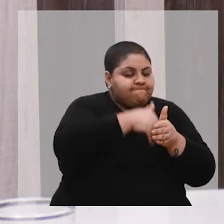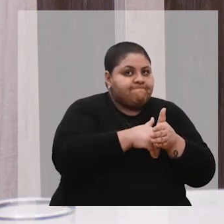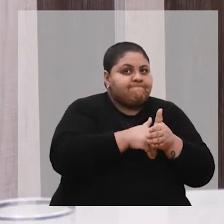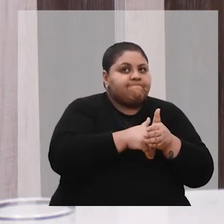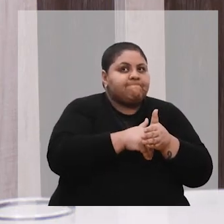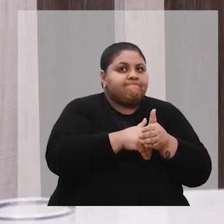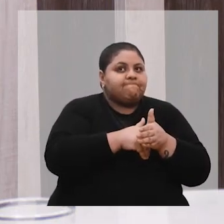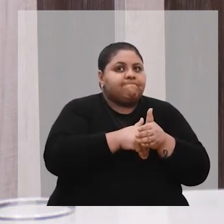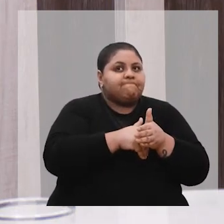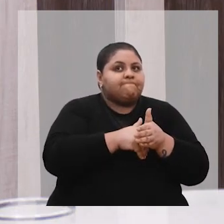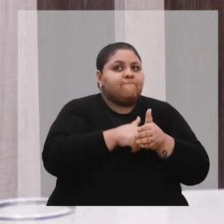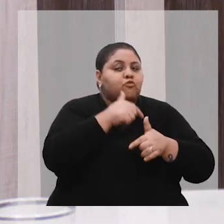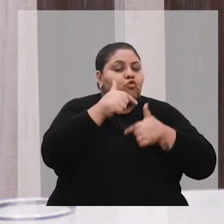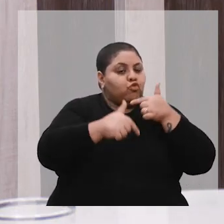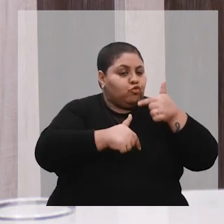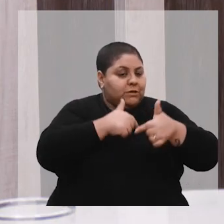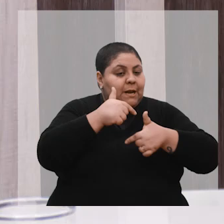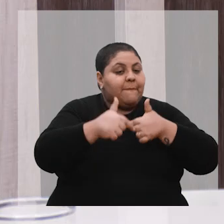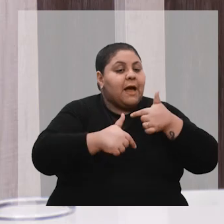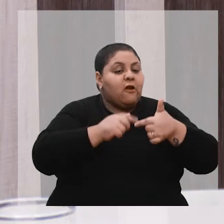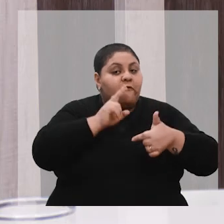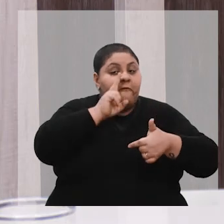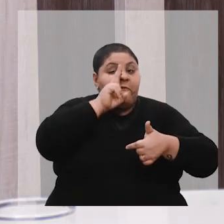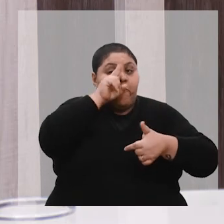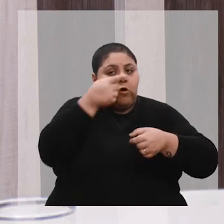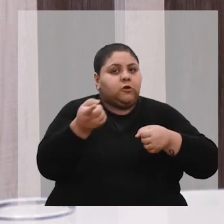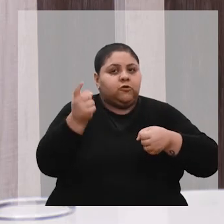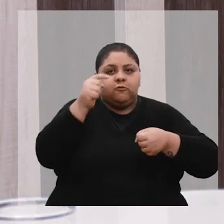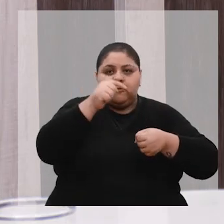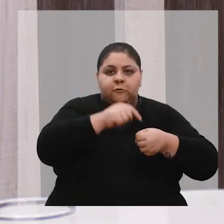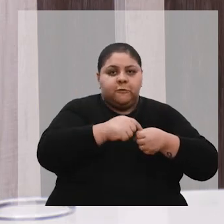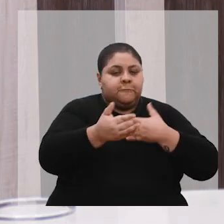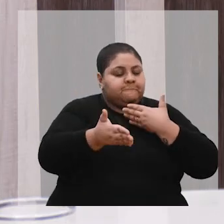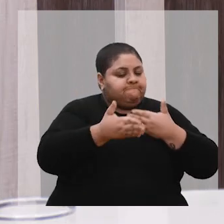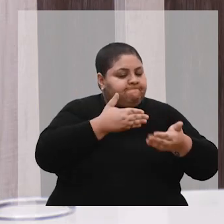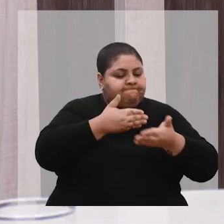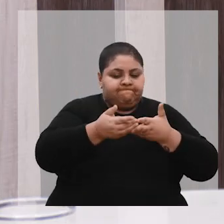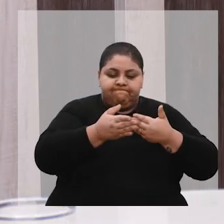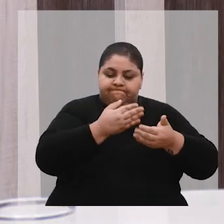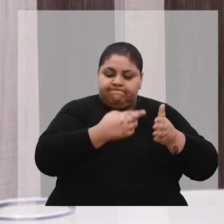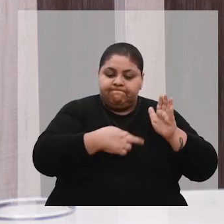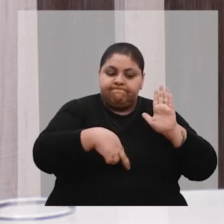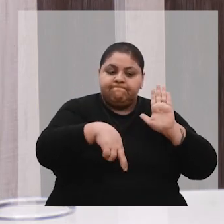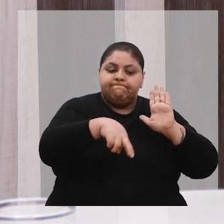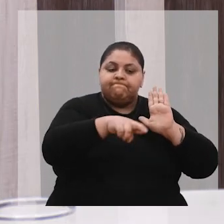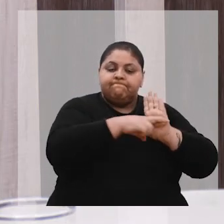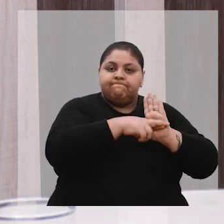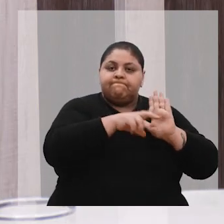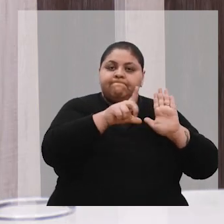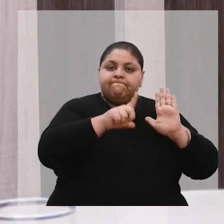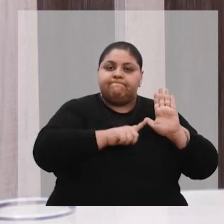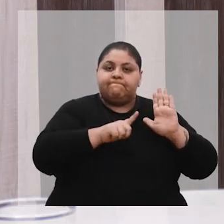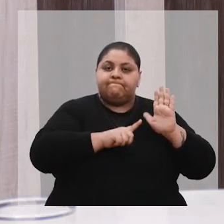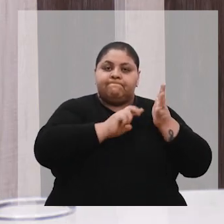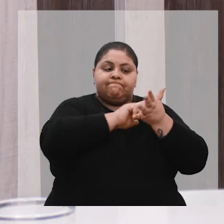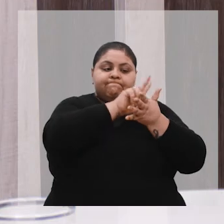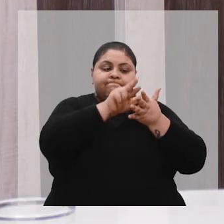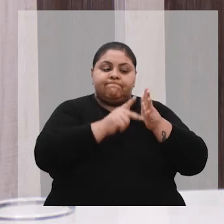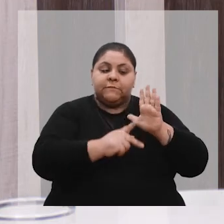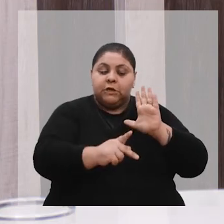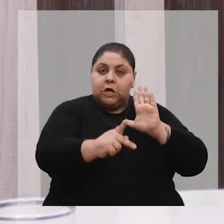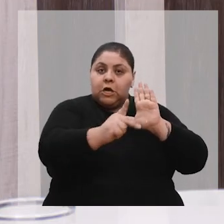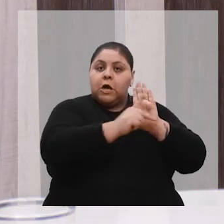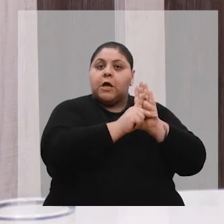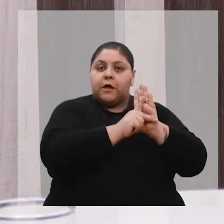a intensidade de plenário é retomada e, independentemente do resultado, há uma série de projetos